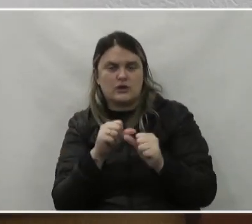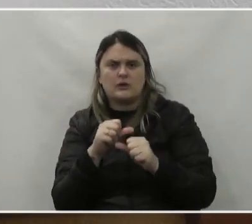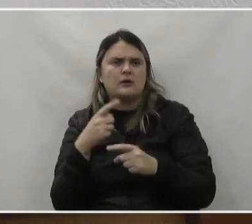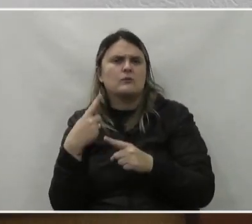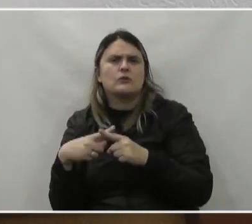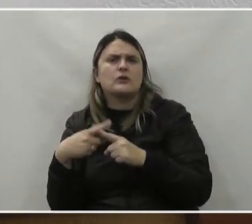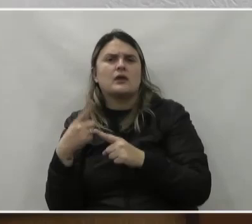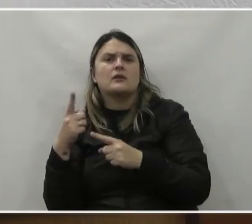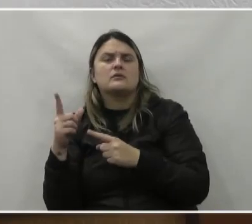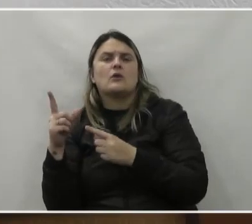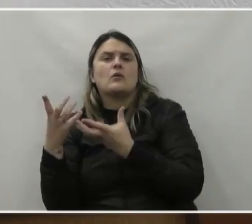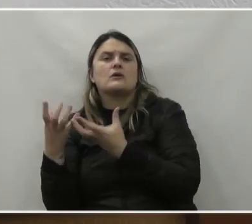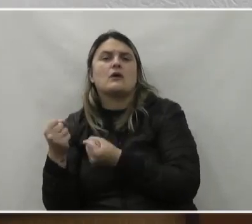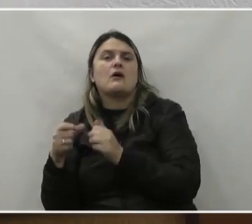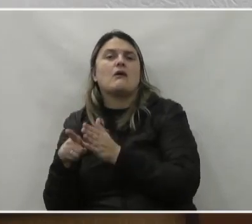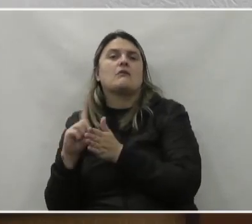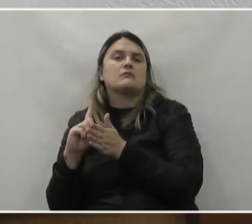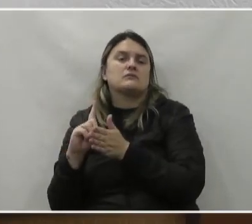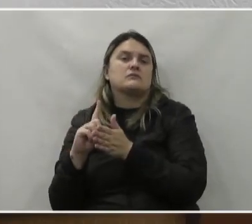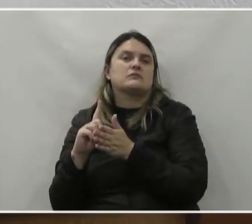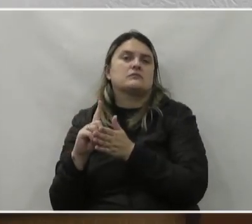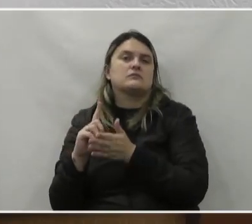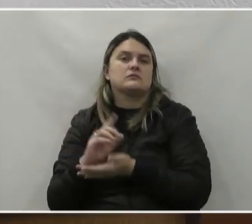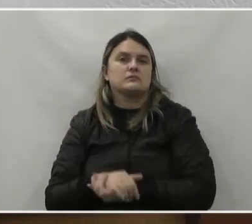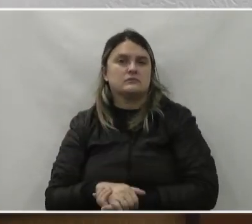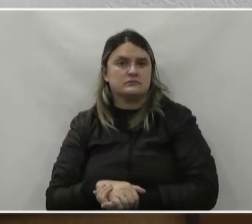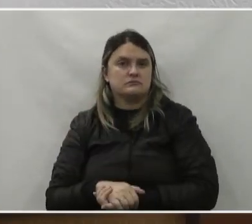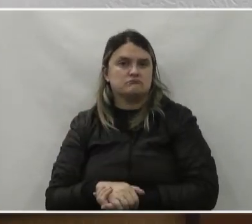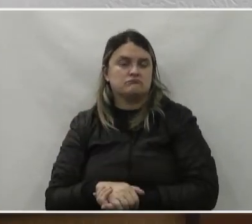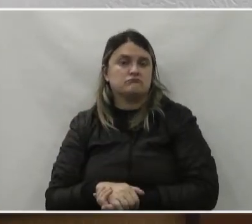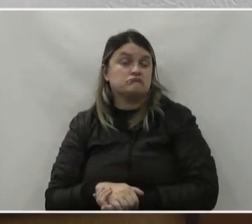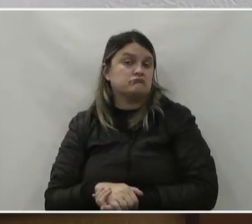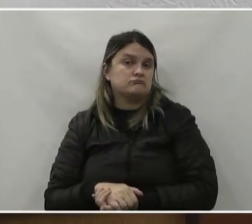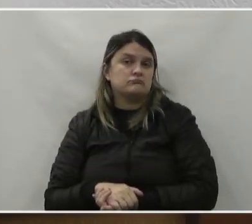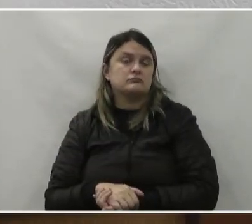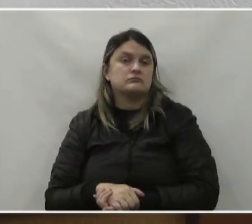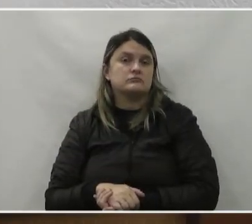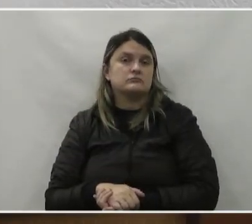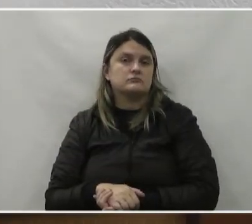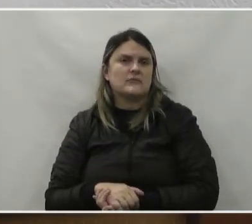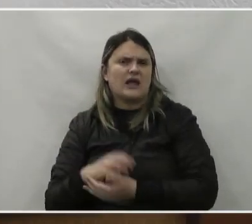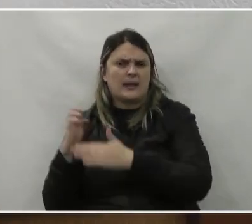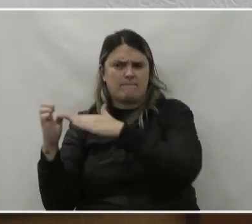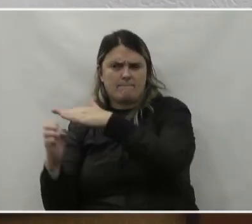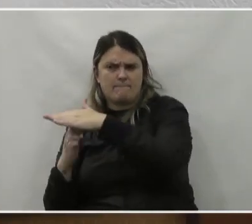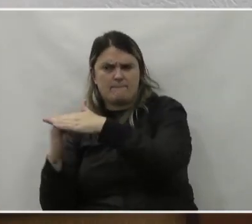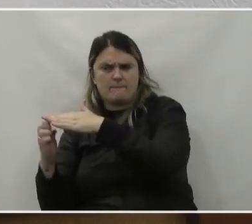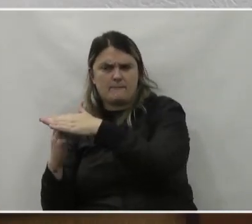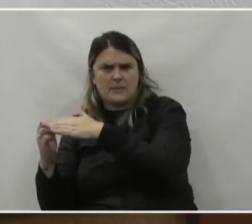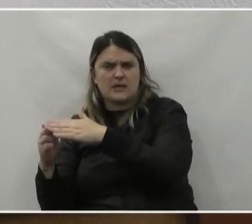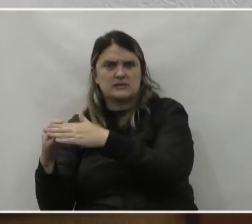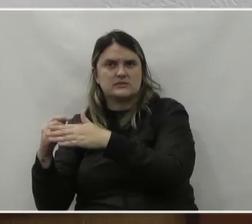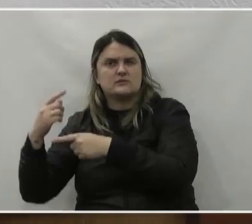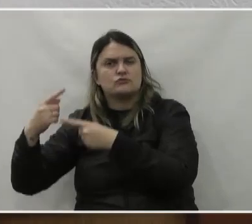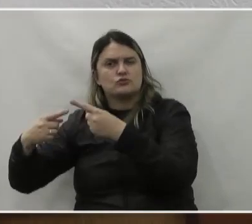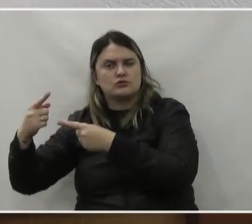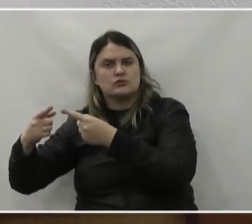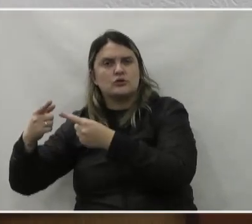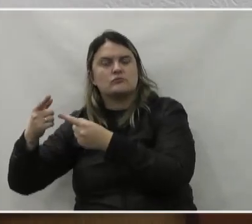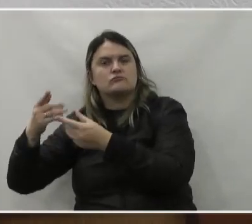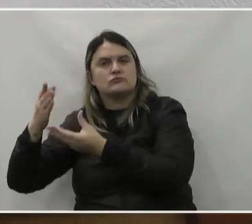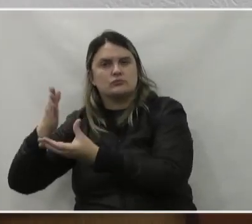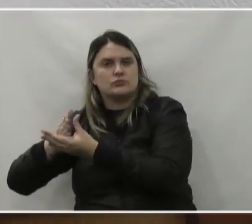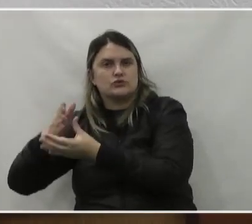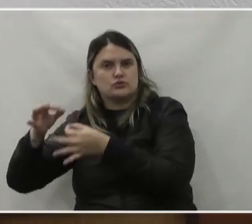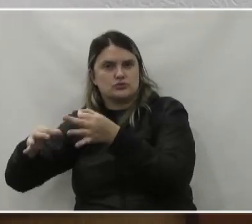que ela não cedeu antes? Porque ela teve, talvez, durante essas batalhas judiciais que teve, ela